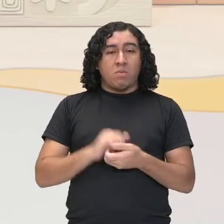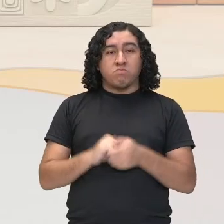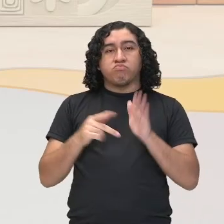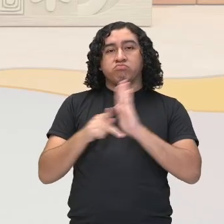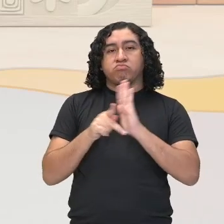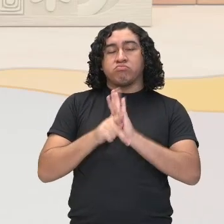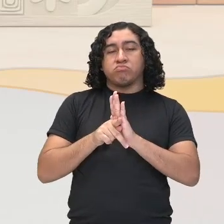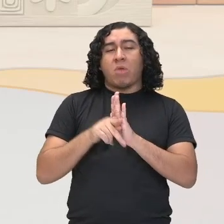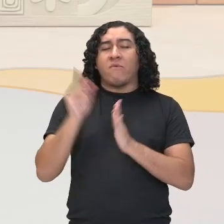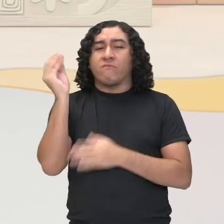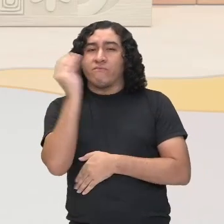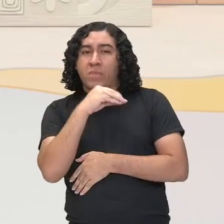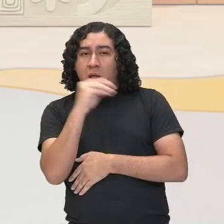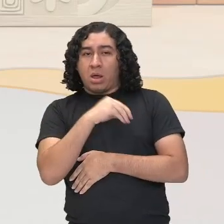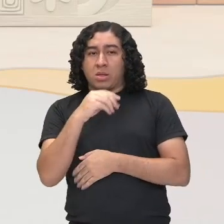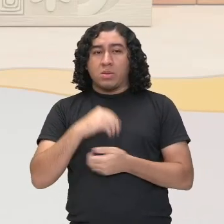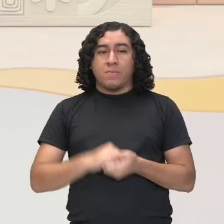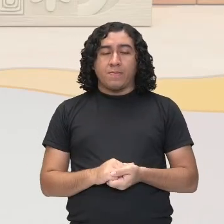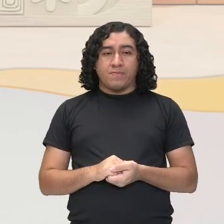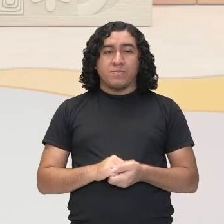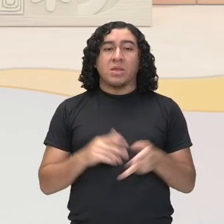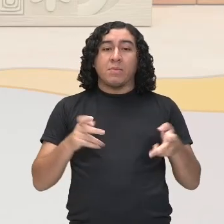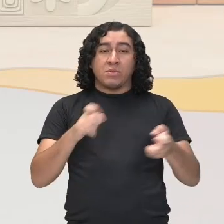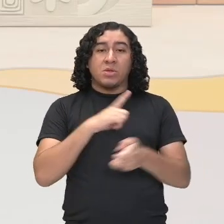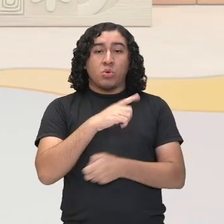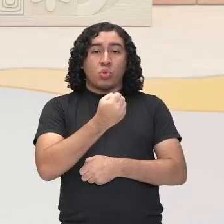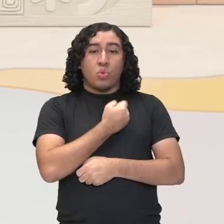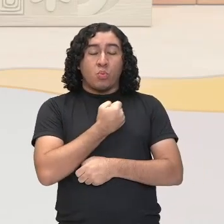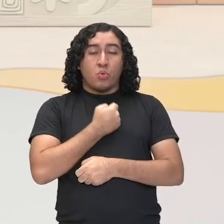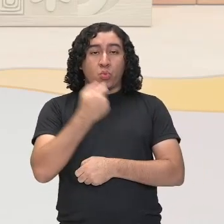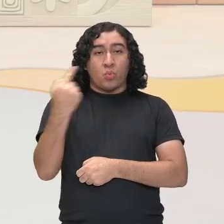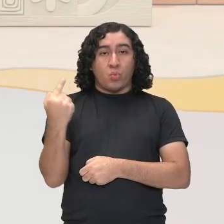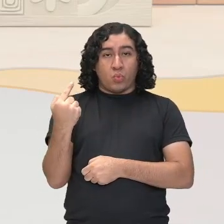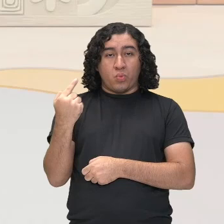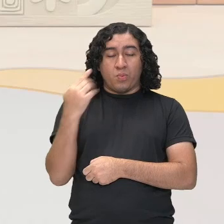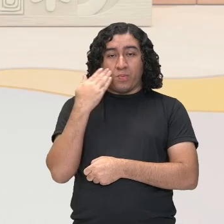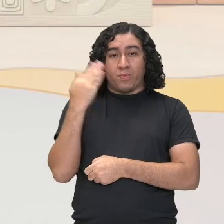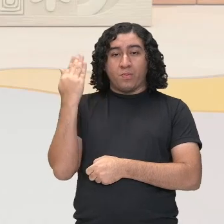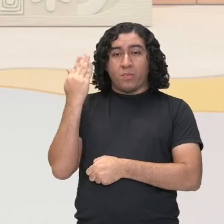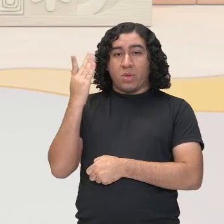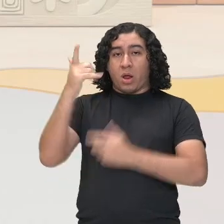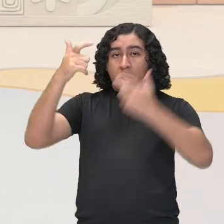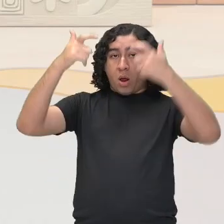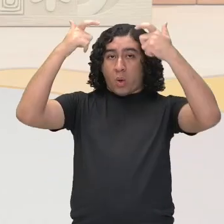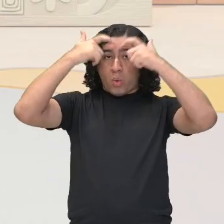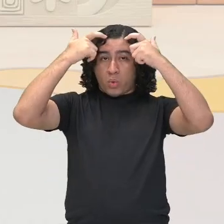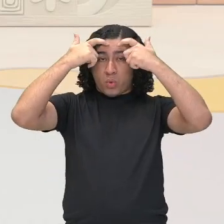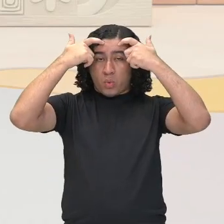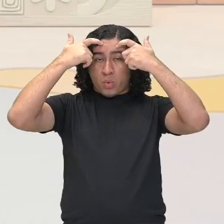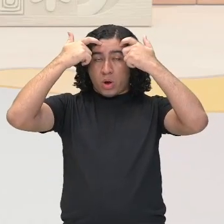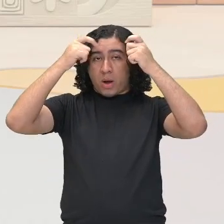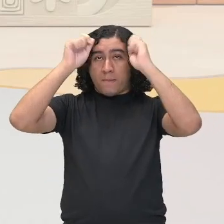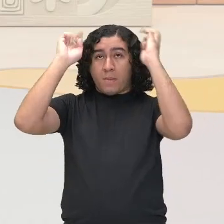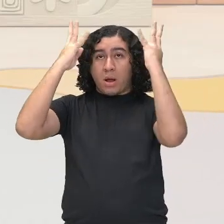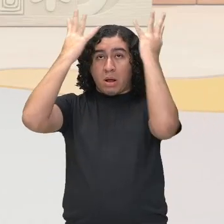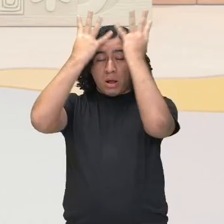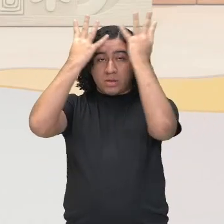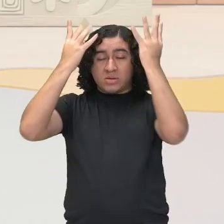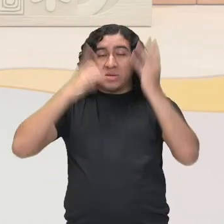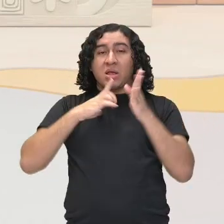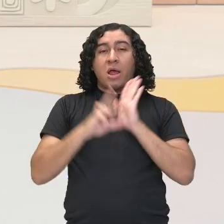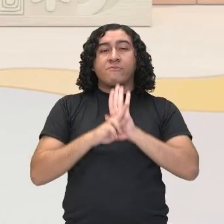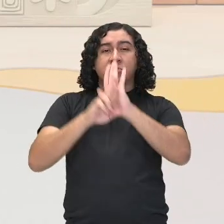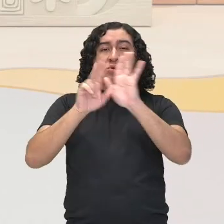imagem que eu tenho aqui o número 1, lá em cima, né, da imagem, é a coroa, que vai fazer referência a quê? A